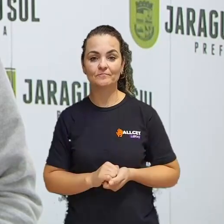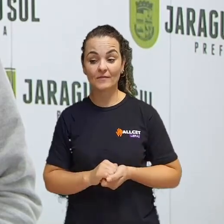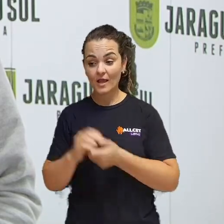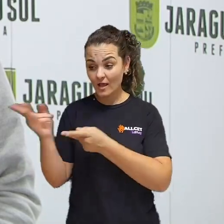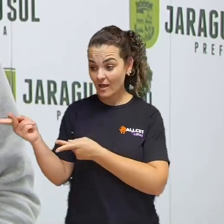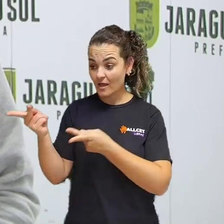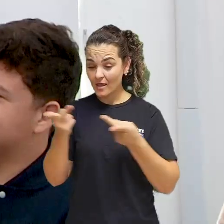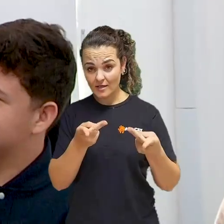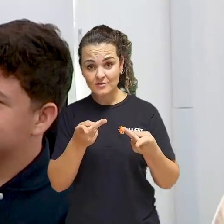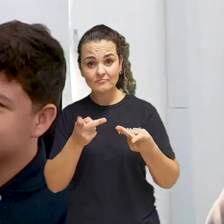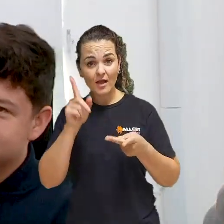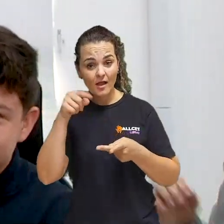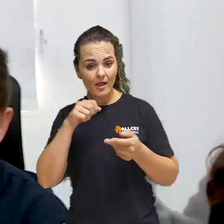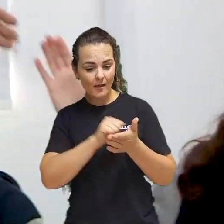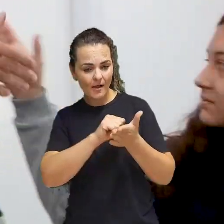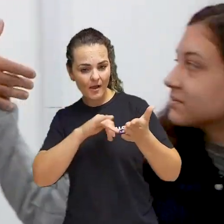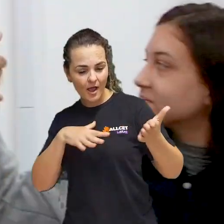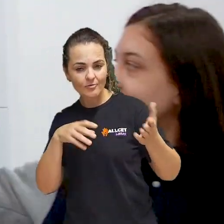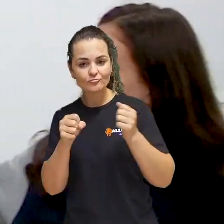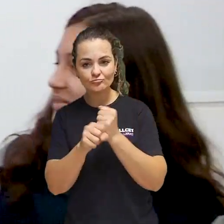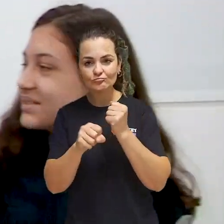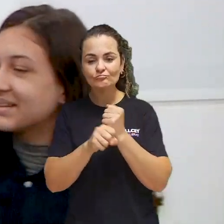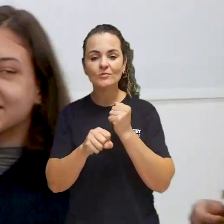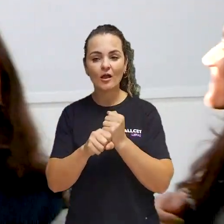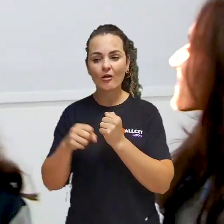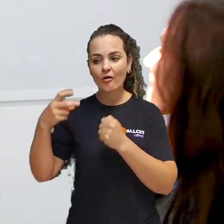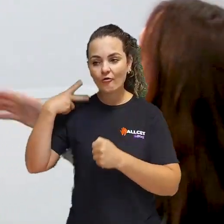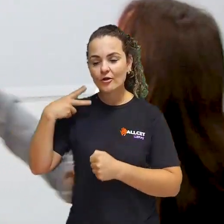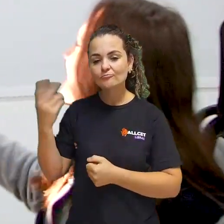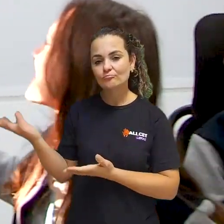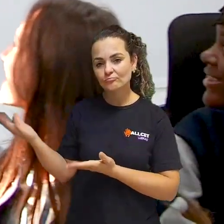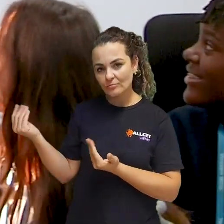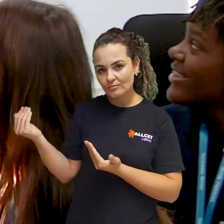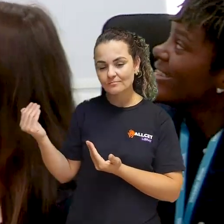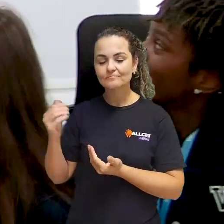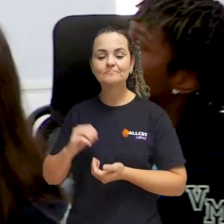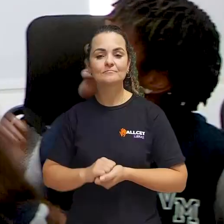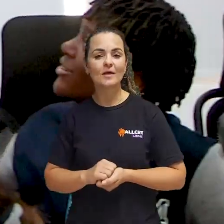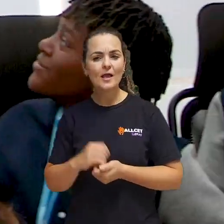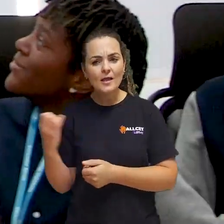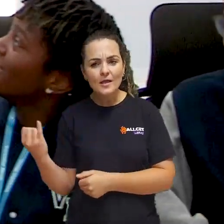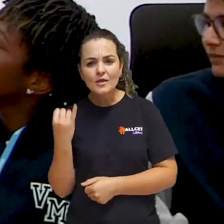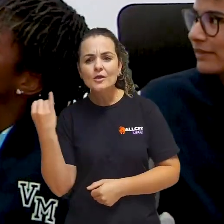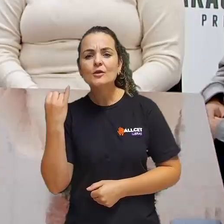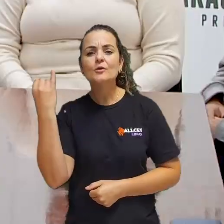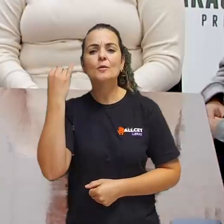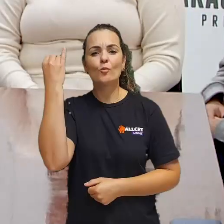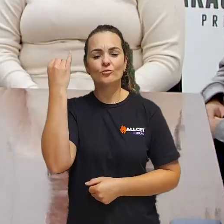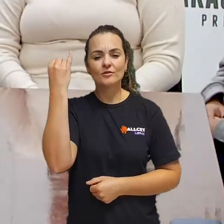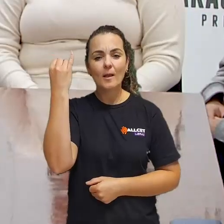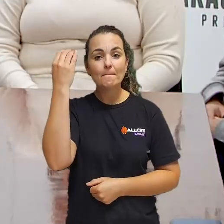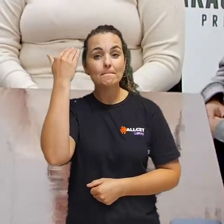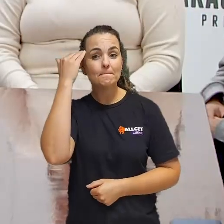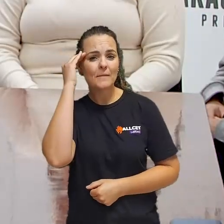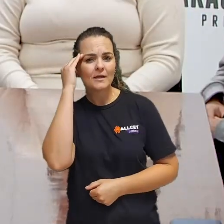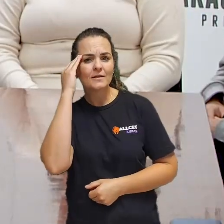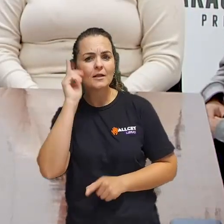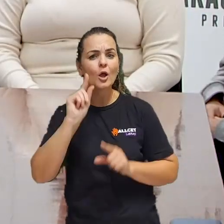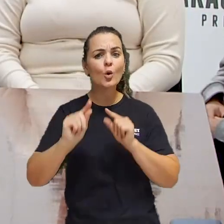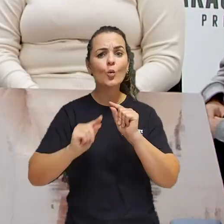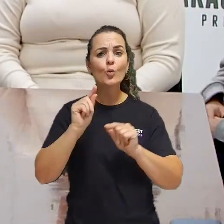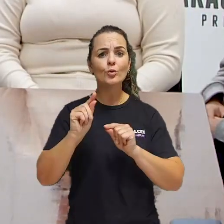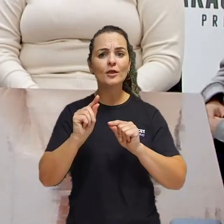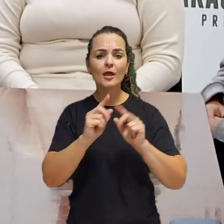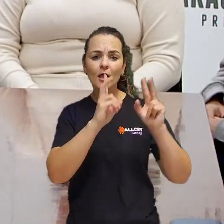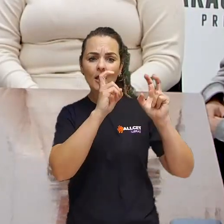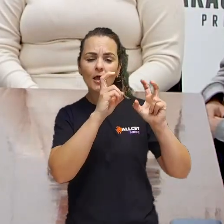Poder Executivo. A visita faz parte das atividades do ano legislativo do programa Vereador Mirim e oportuniza uma